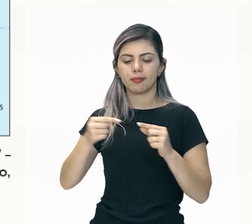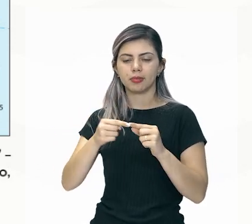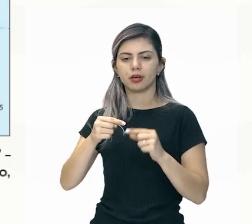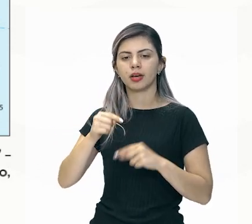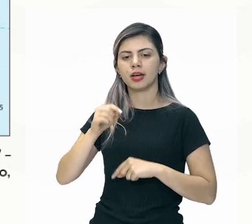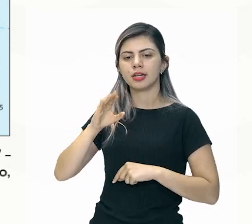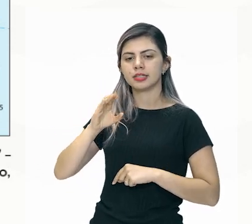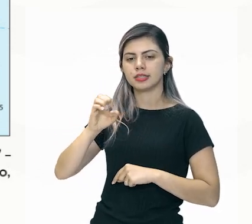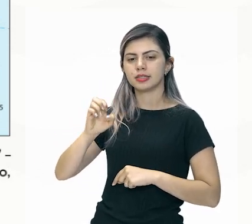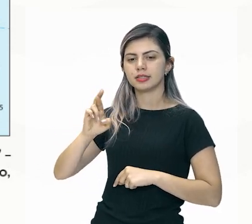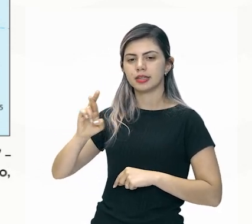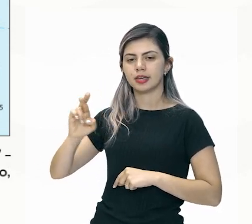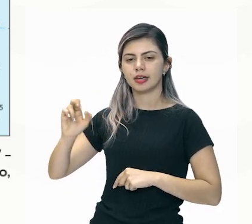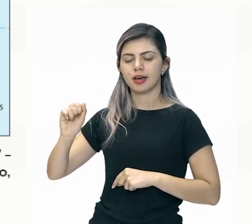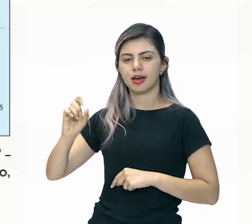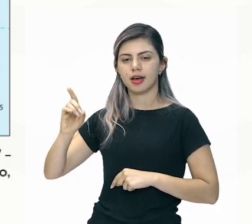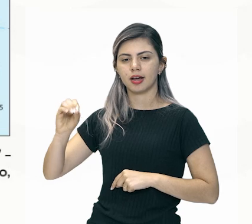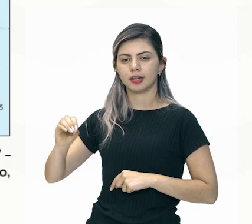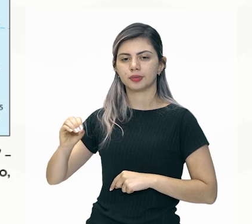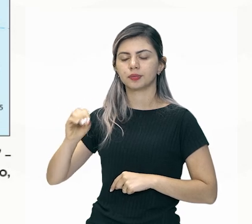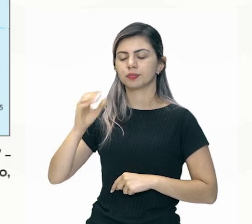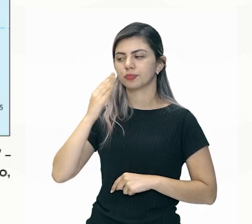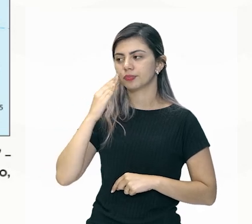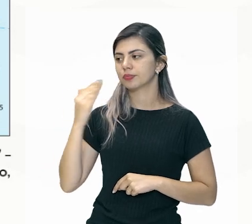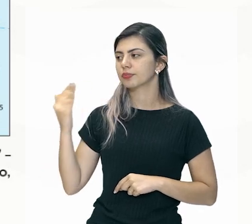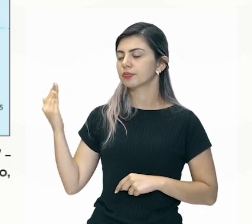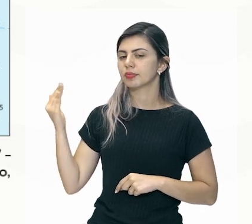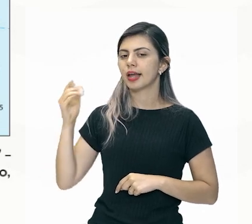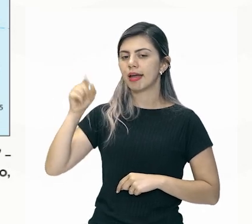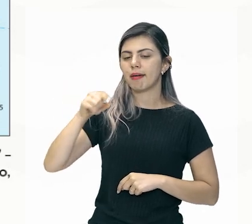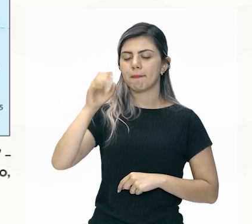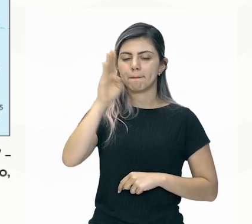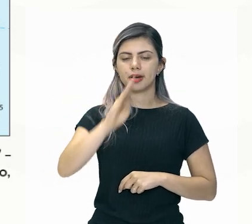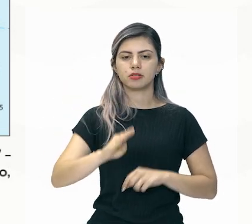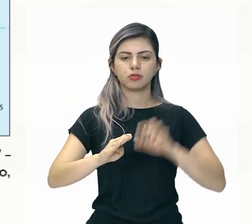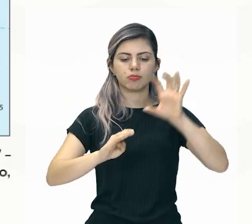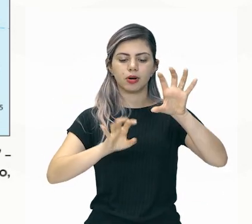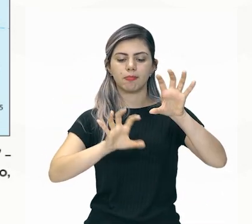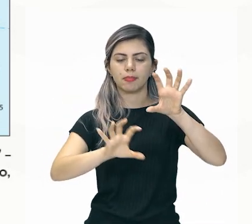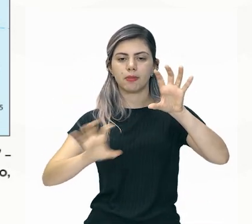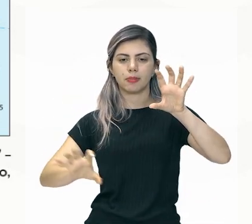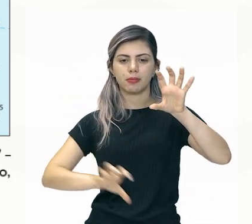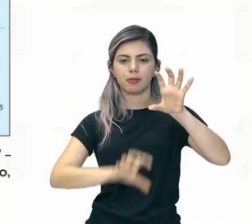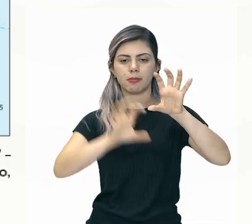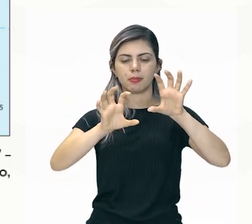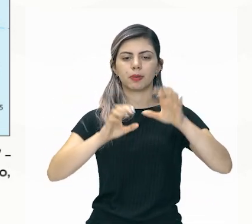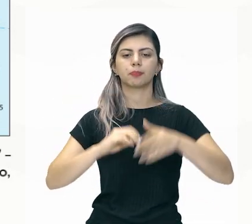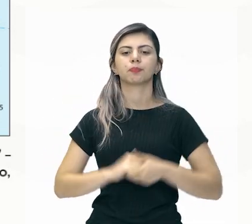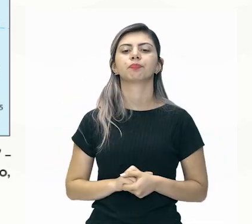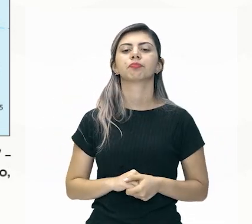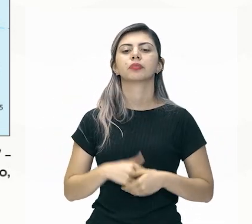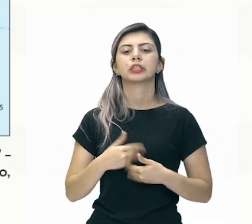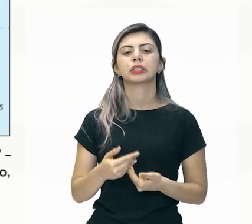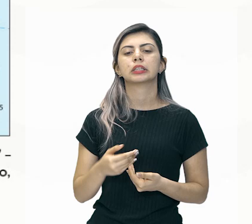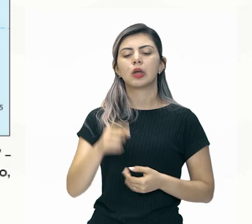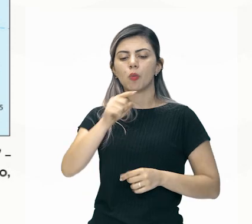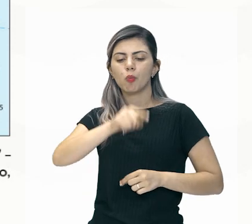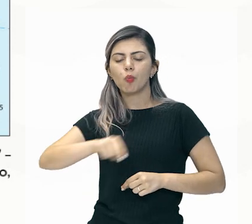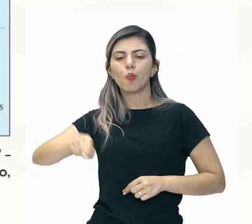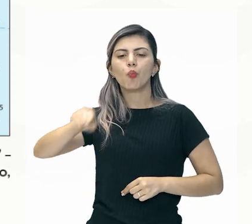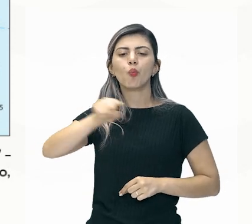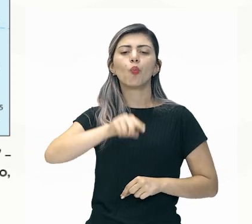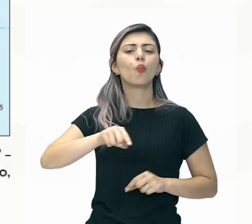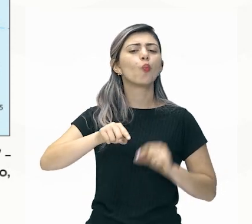que é essa que fica ali, né, nessa parte mais central aí do território brasileiro. E cada círculo desses aí que aparece